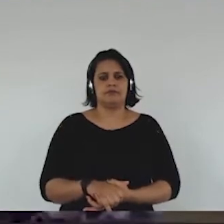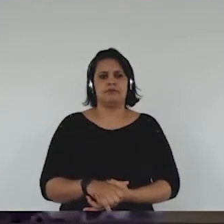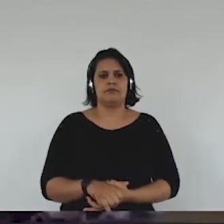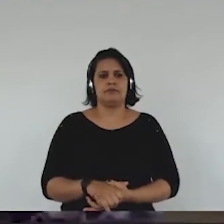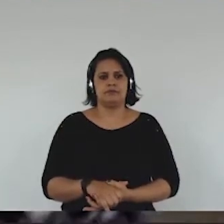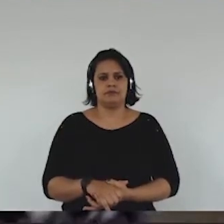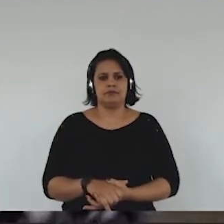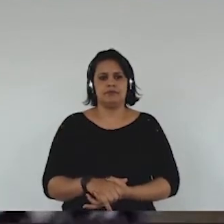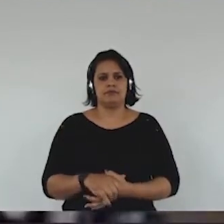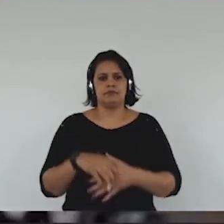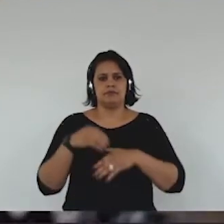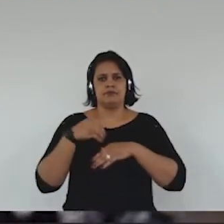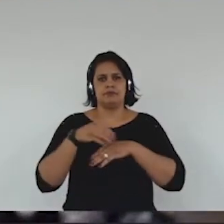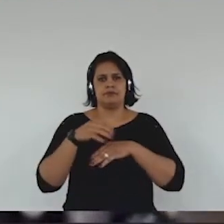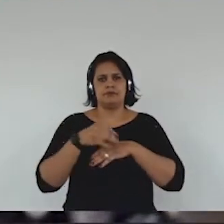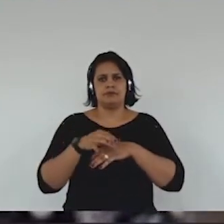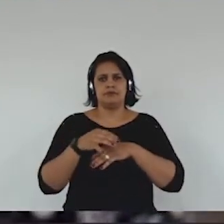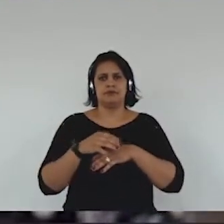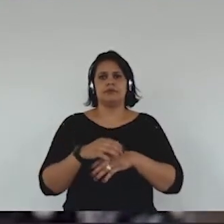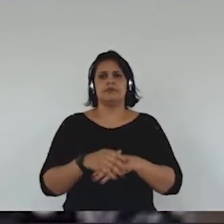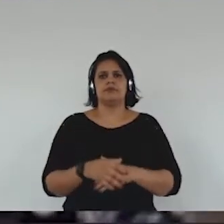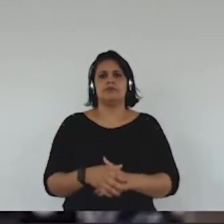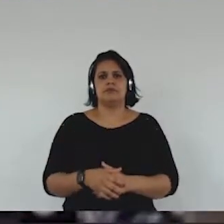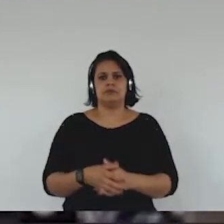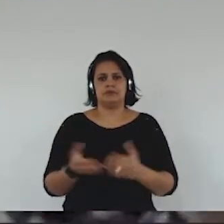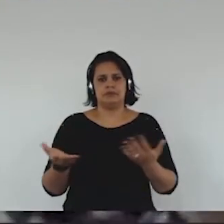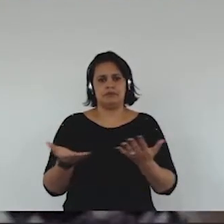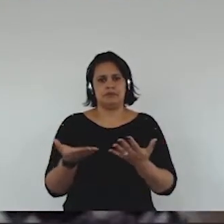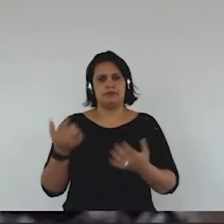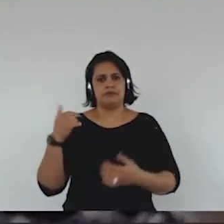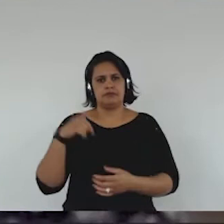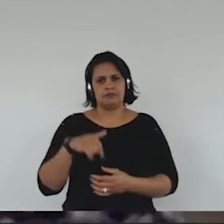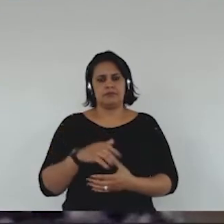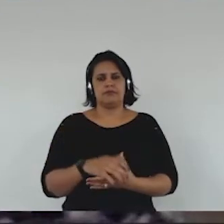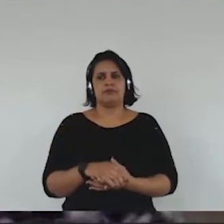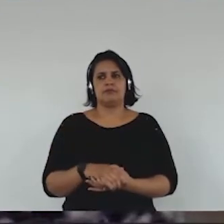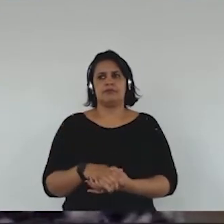obter já atingiu aí quase 100 mil participantes.